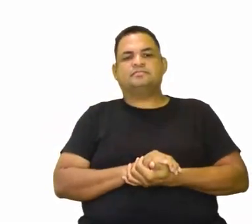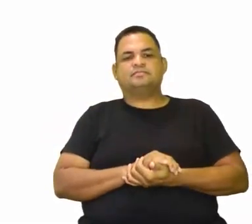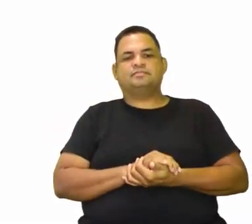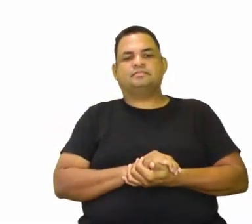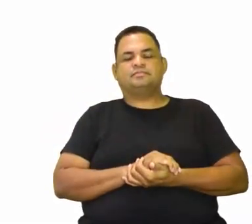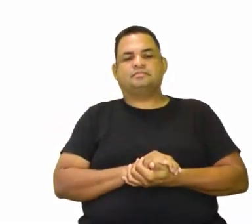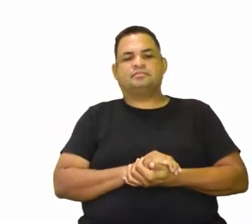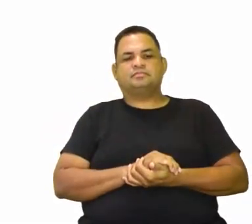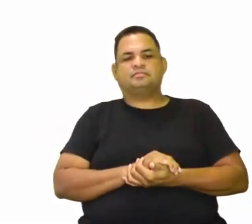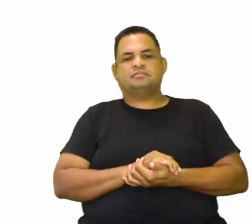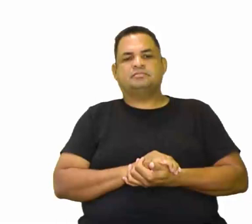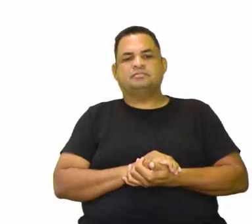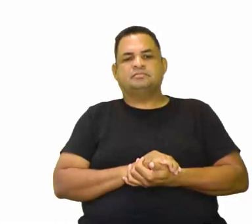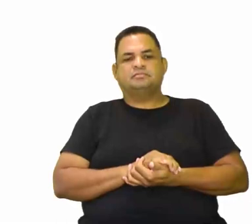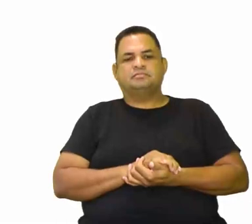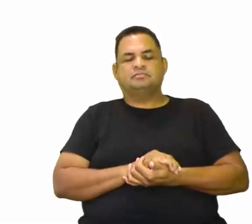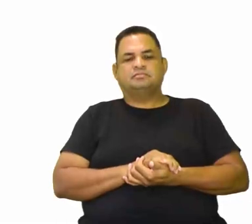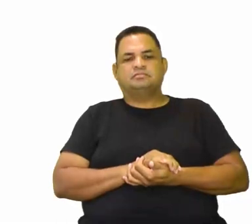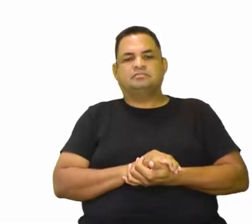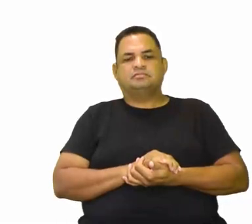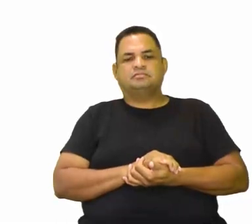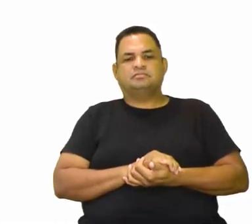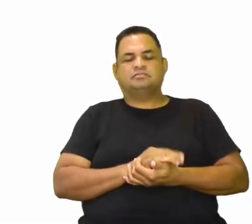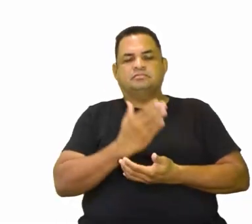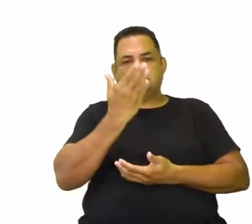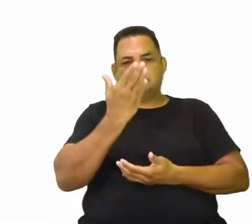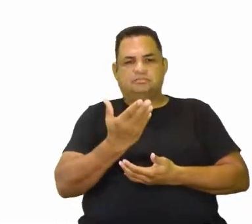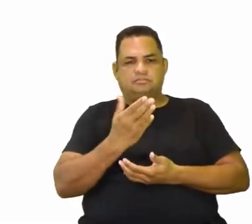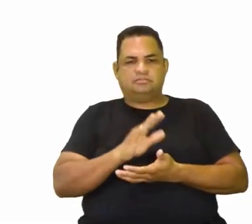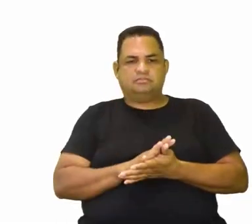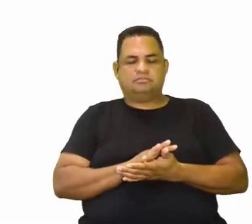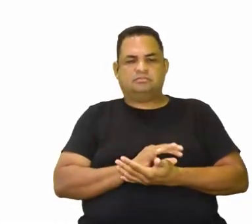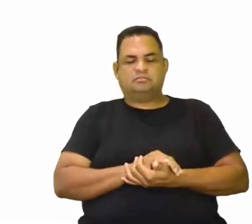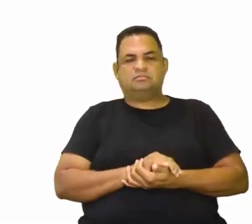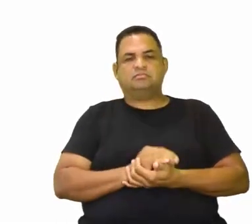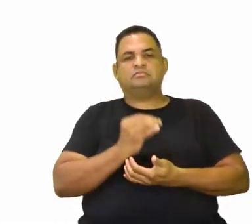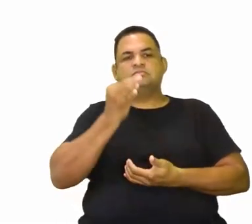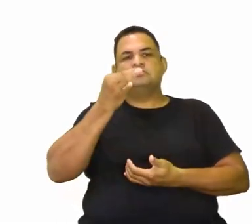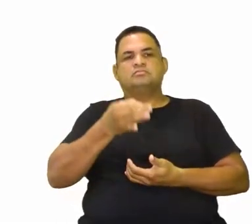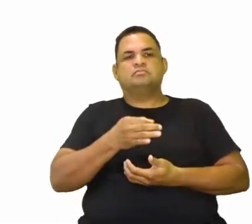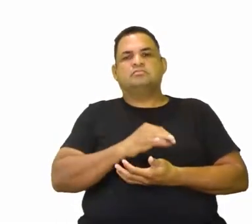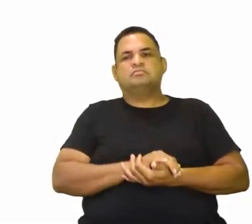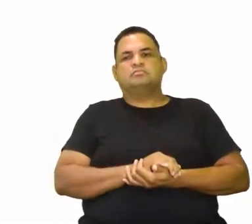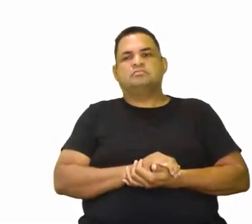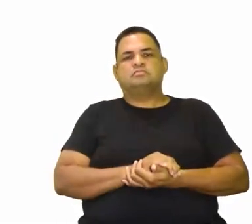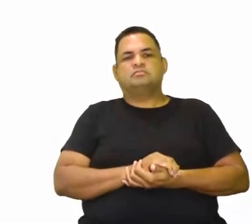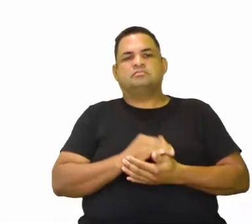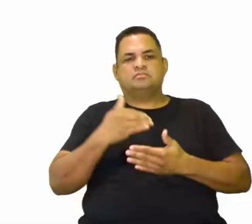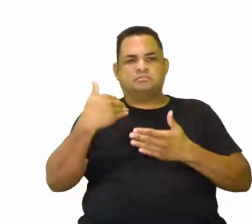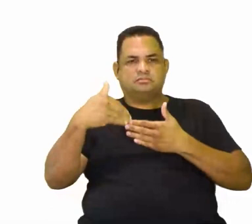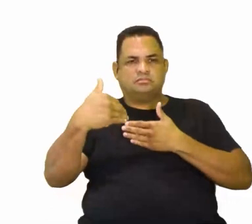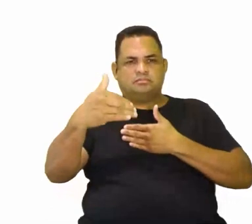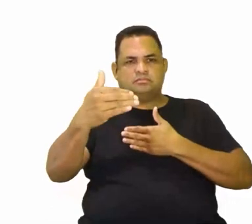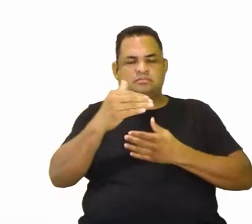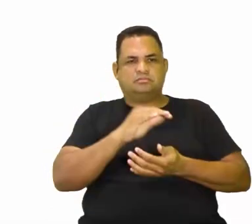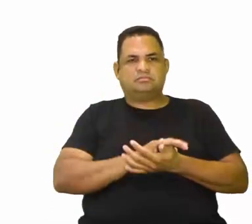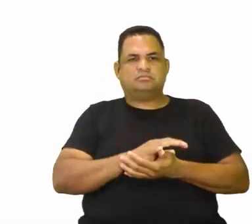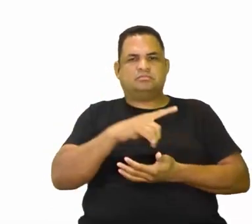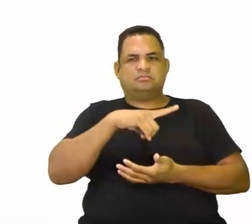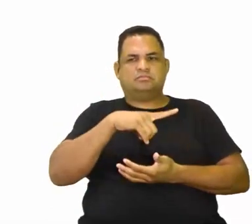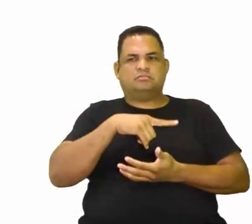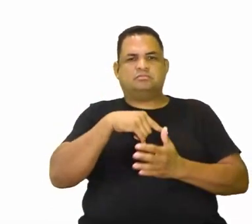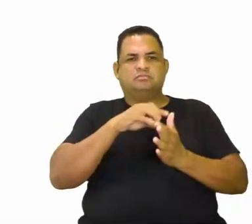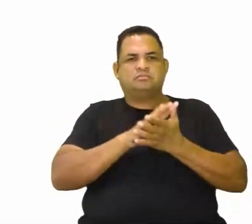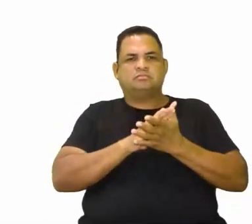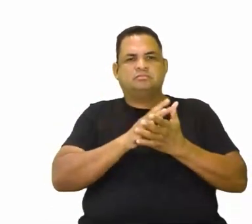magnésio metálico e o gás oxigênio. Então, isso aí também é composição, tá certo? E na sequência, nós temos a